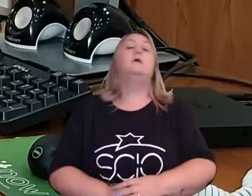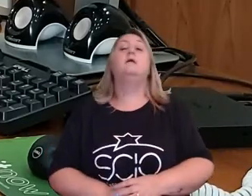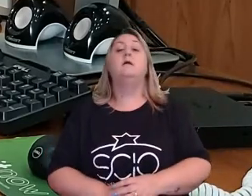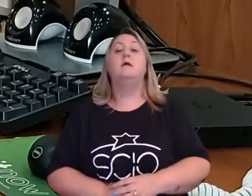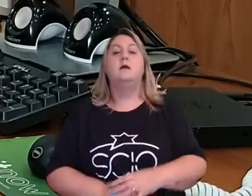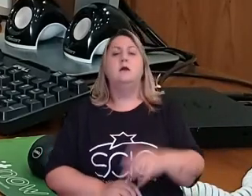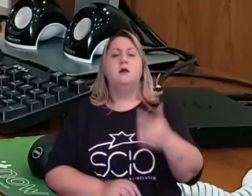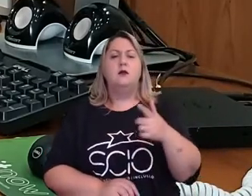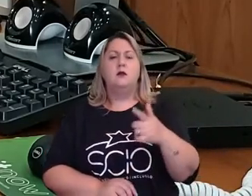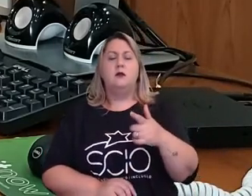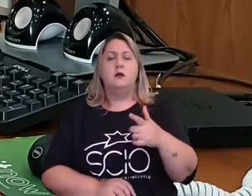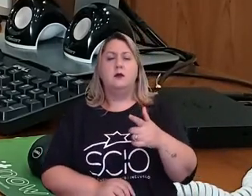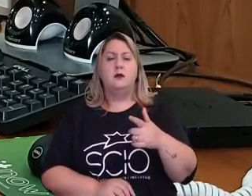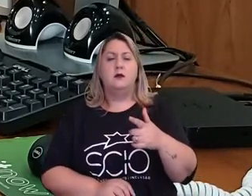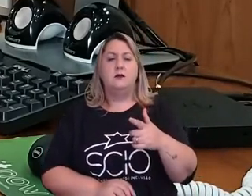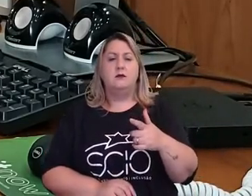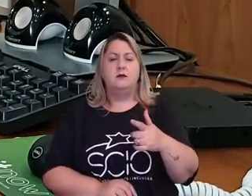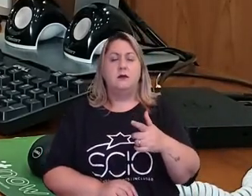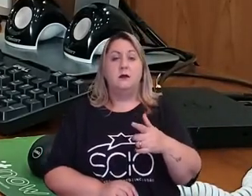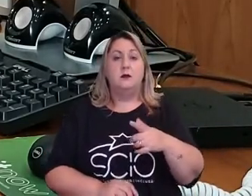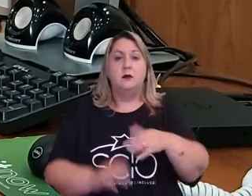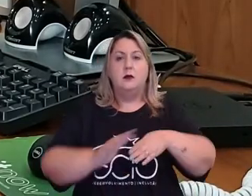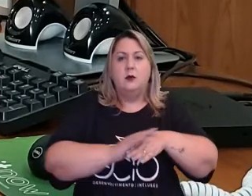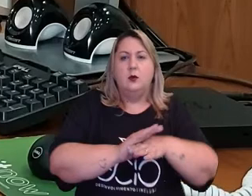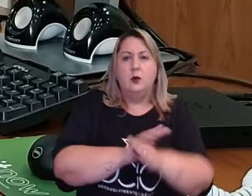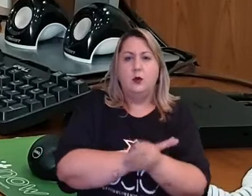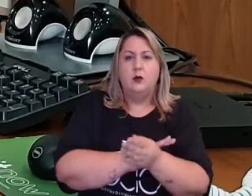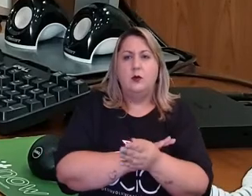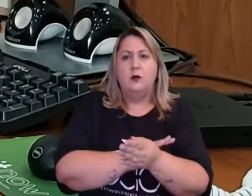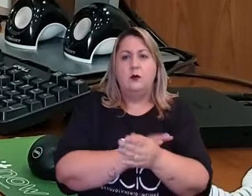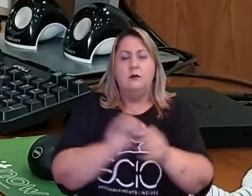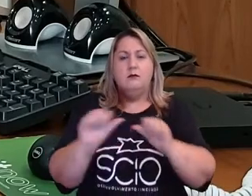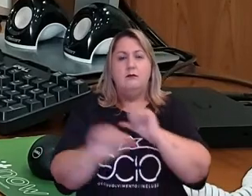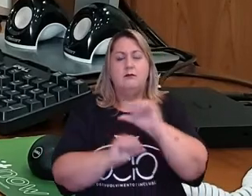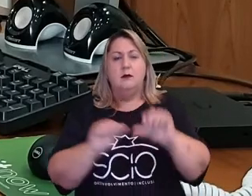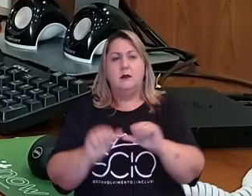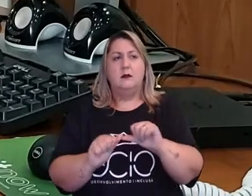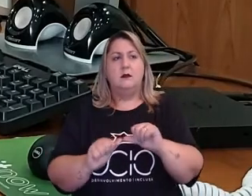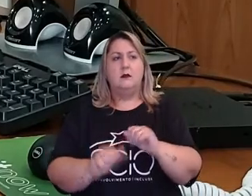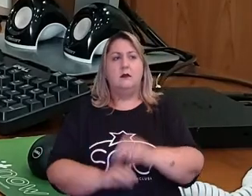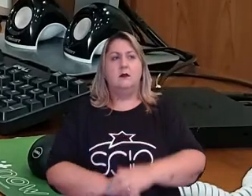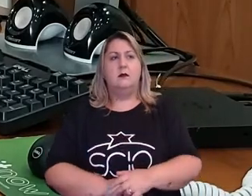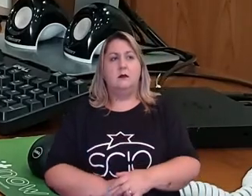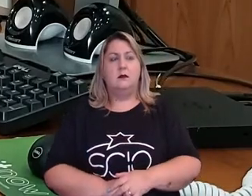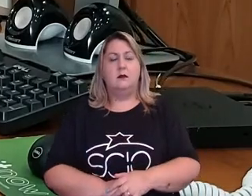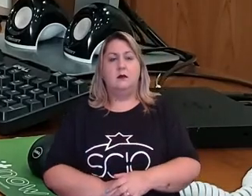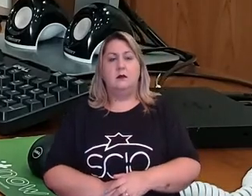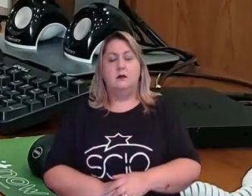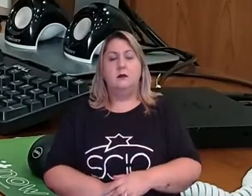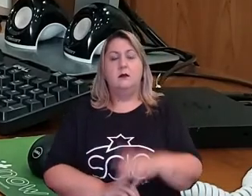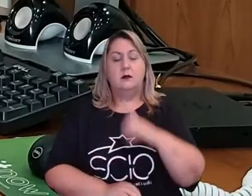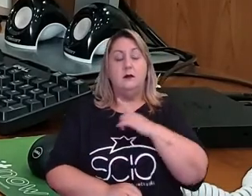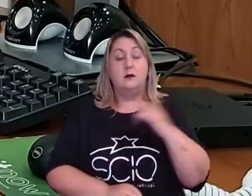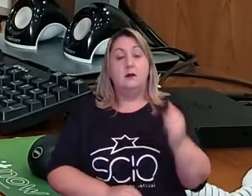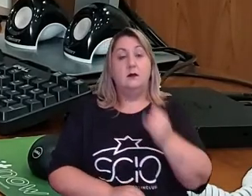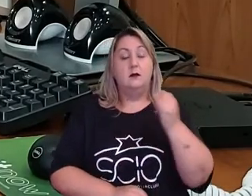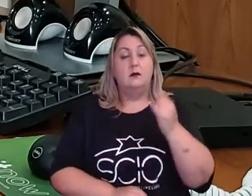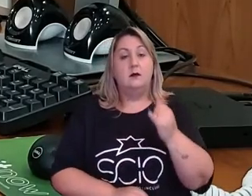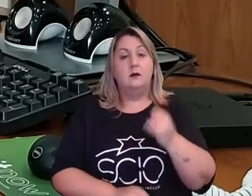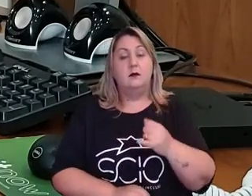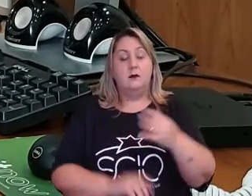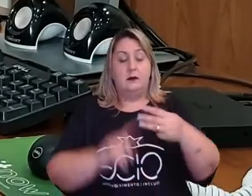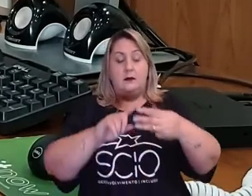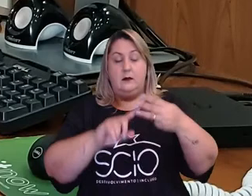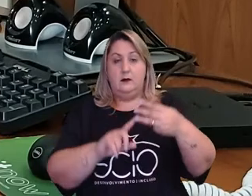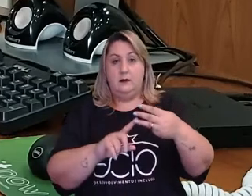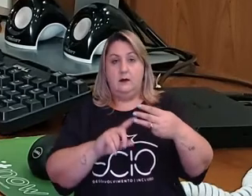que a gente muda um hábito? E para mudar um hábito, a gente precisa entender como ele é gerado dentro da gente. E aí tem três pontos. Tem